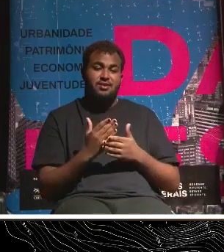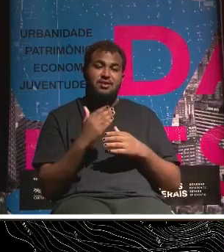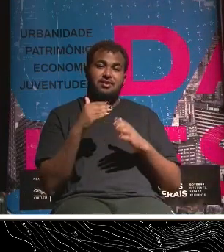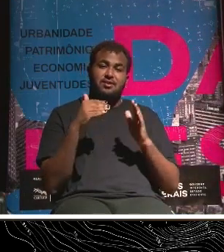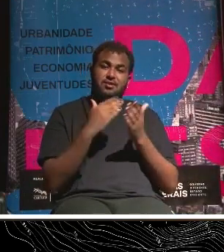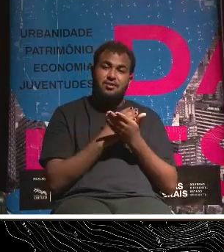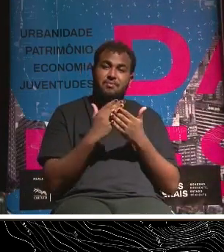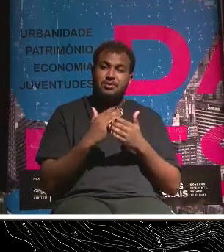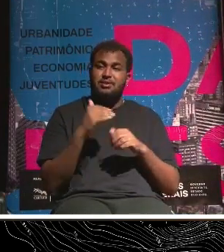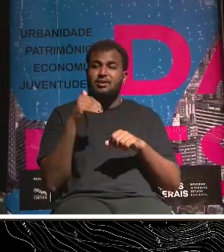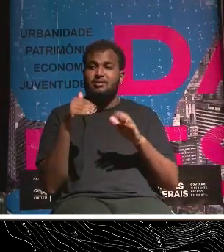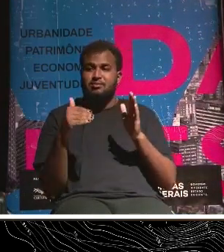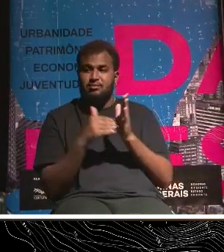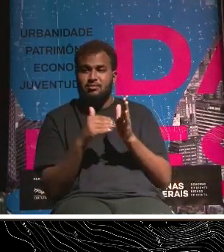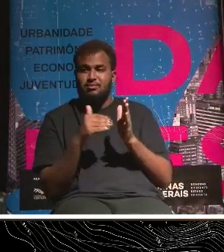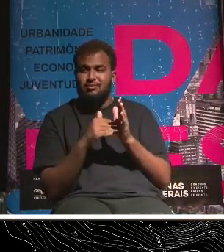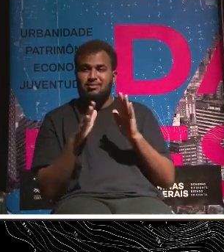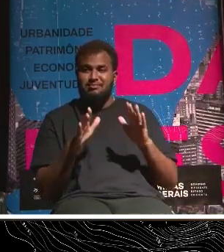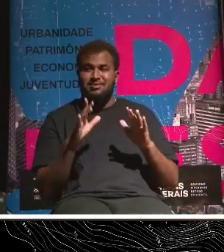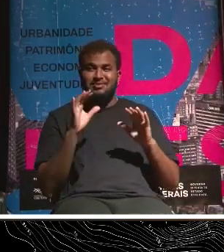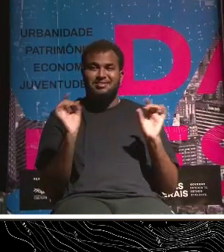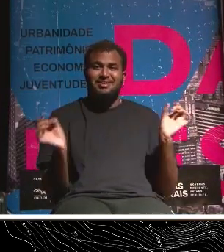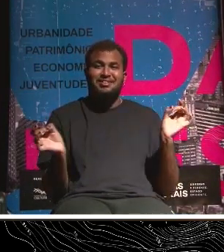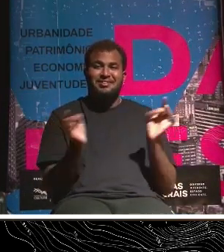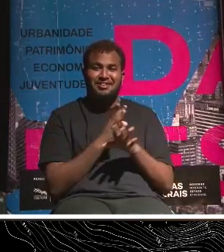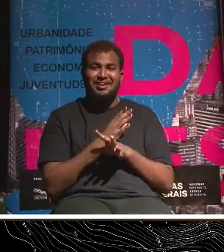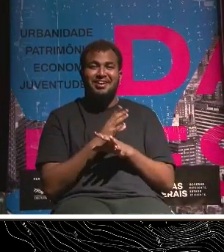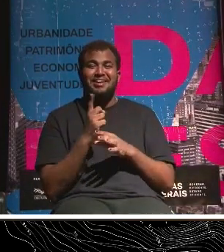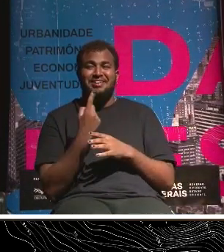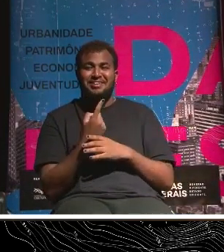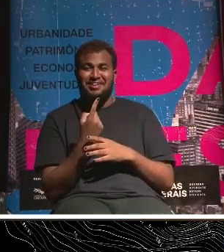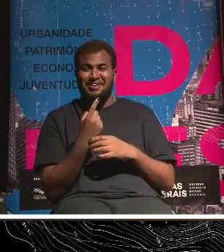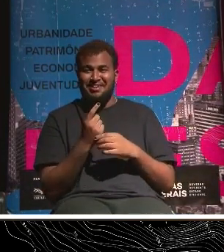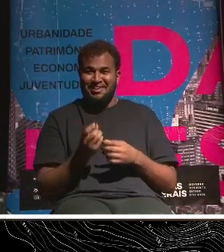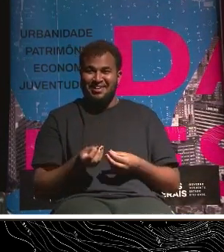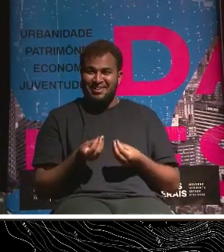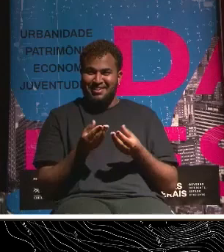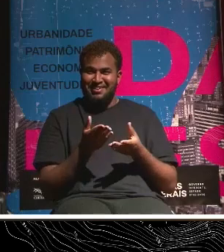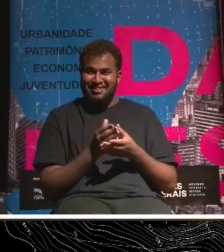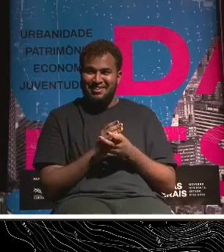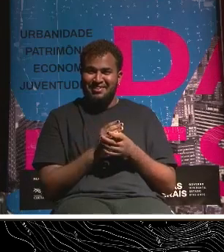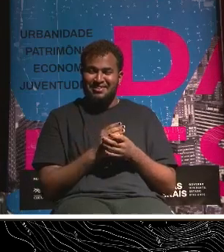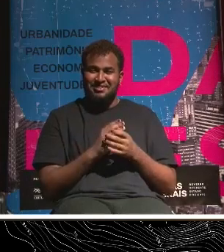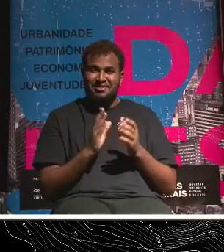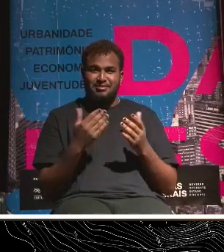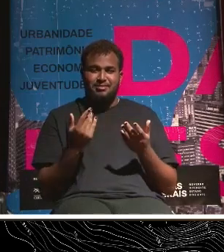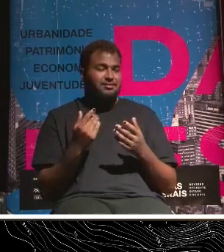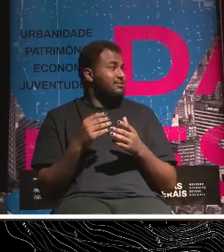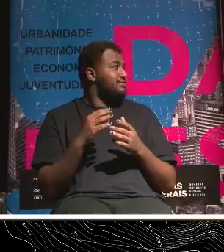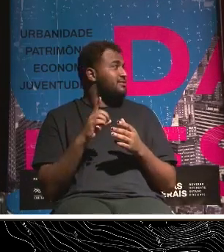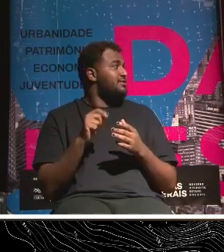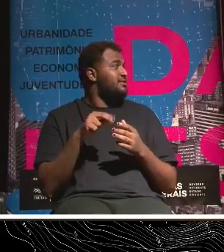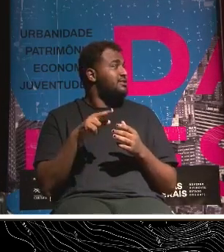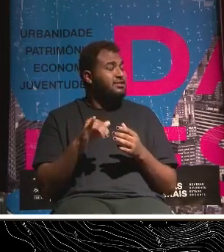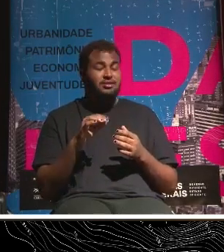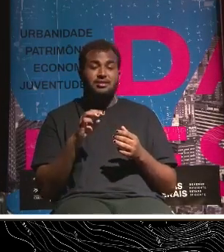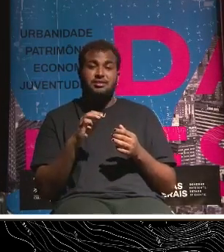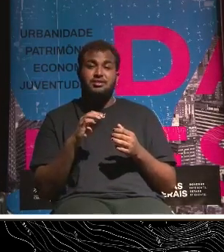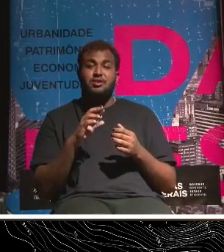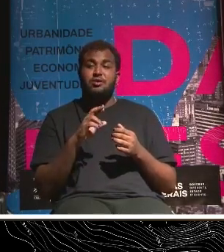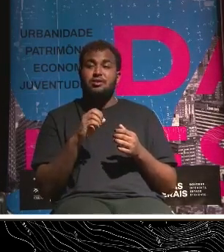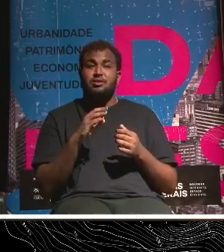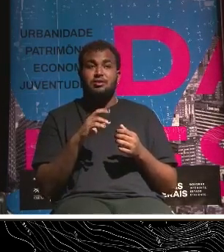terminar. Mas foram excelentes contribuições. Agradeço aos nossos convidados, Dani, Magnus, Roberta, pela generosidade